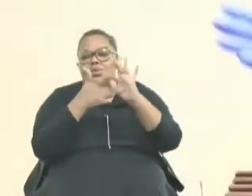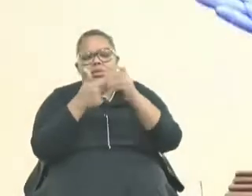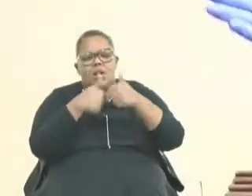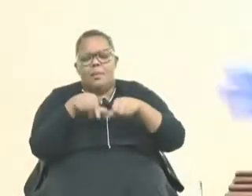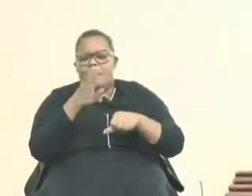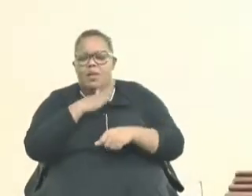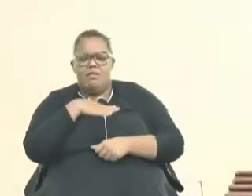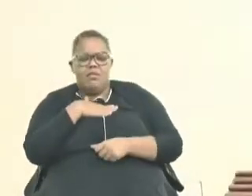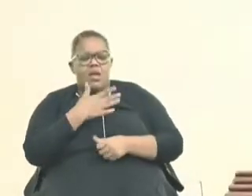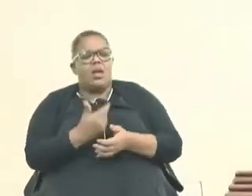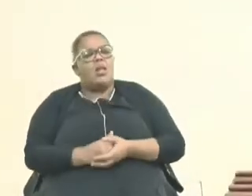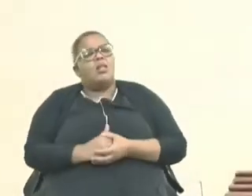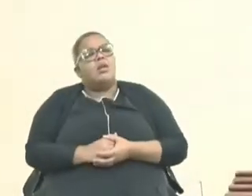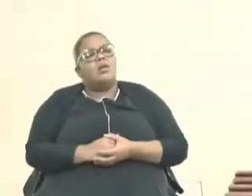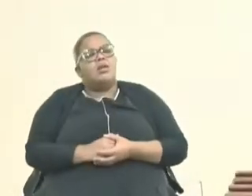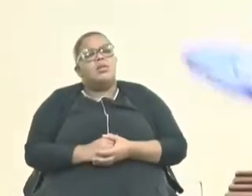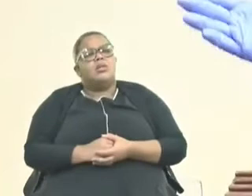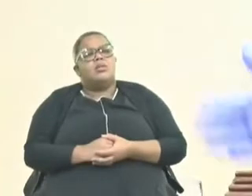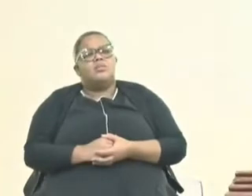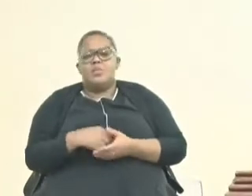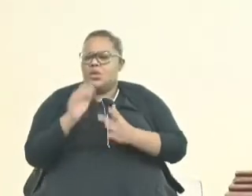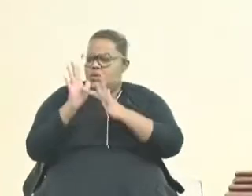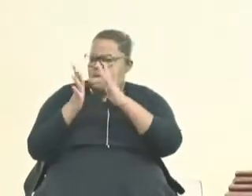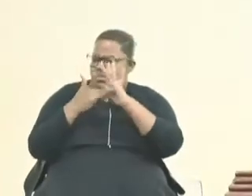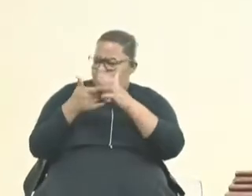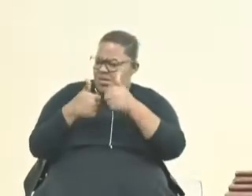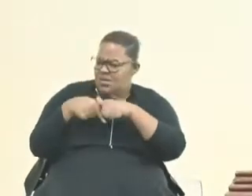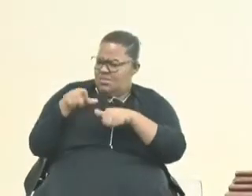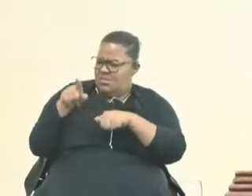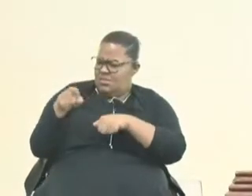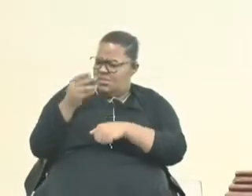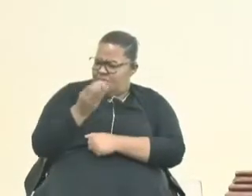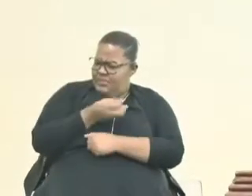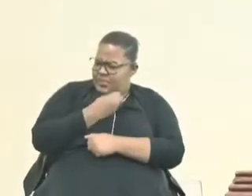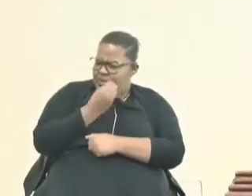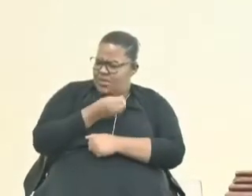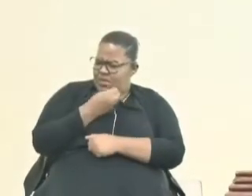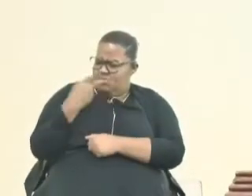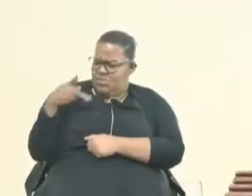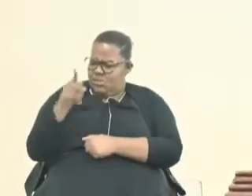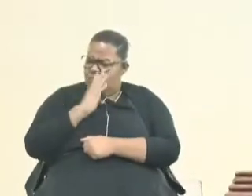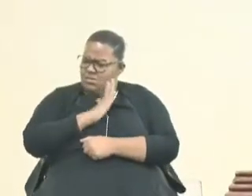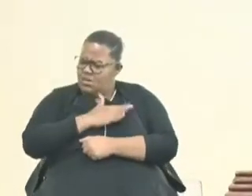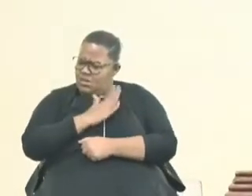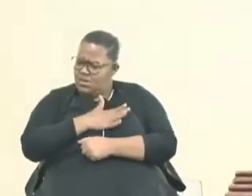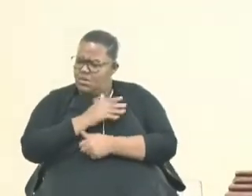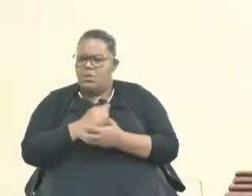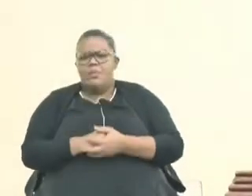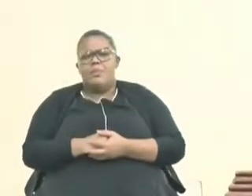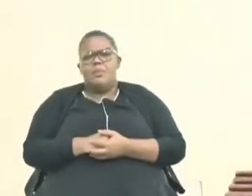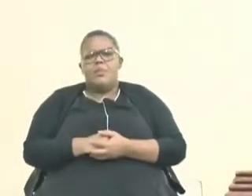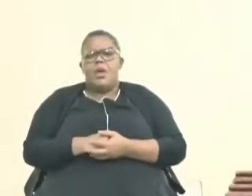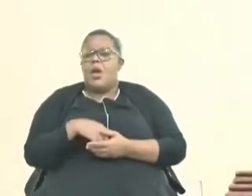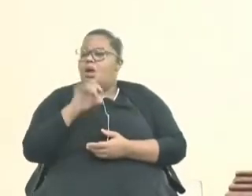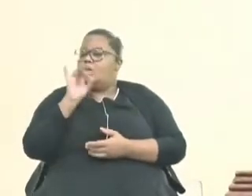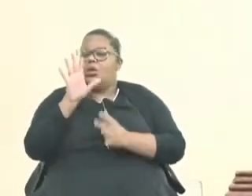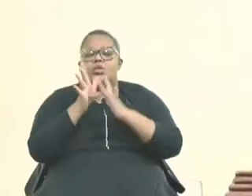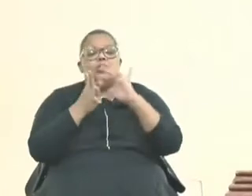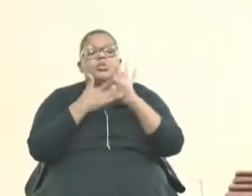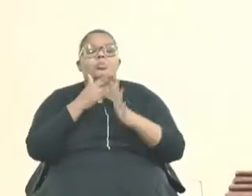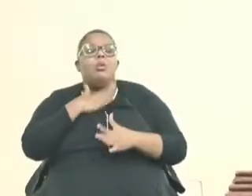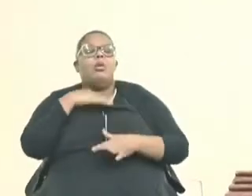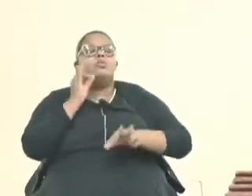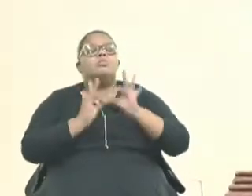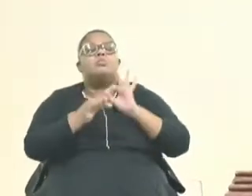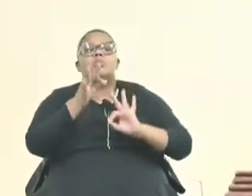vou tentar mas Jesus tá na sua vida como usar na sua vida Jesus está no meu coração ninguém pode julgar